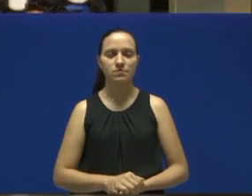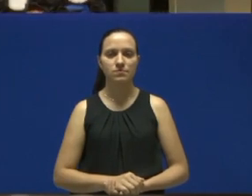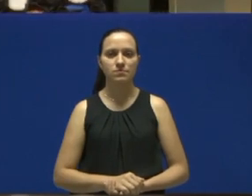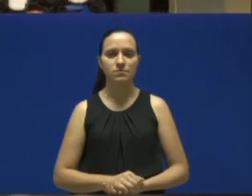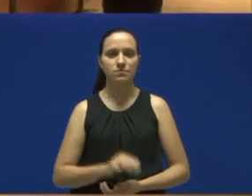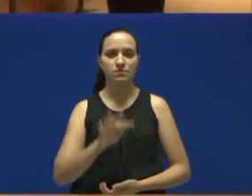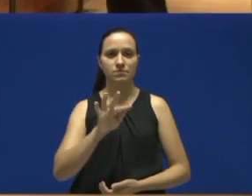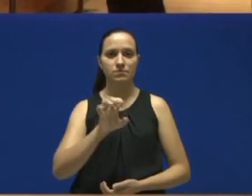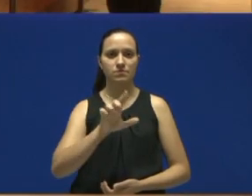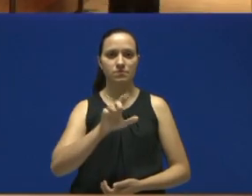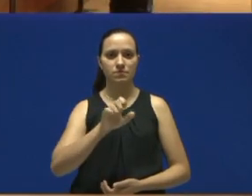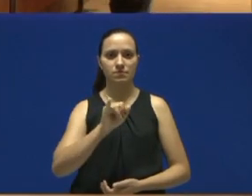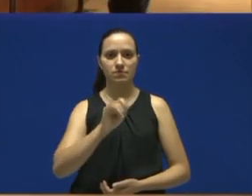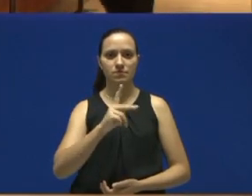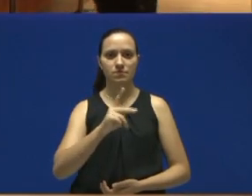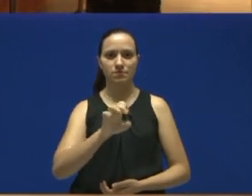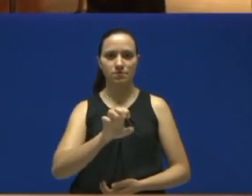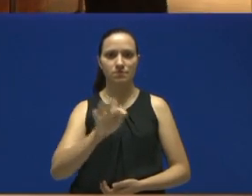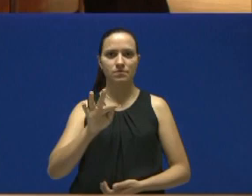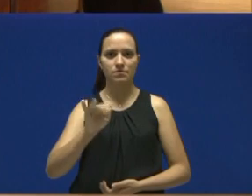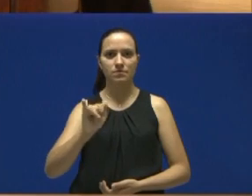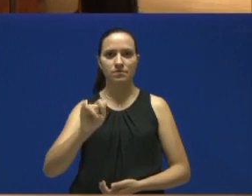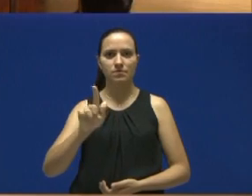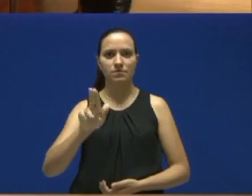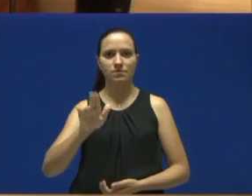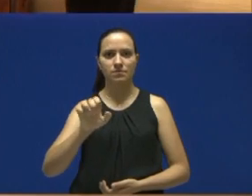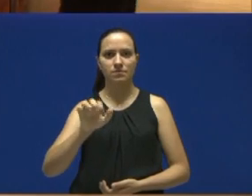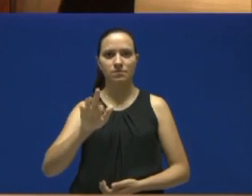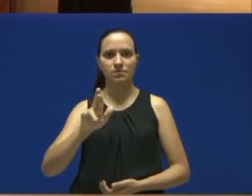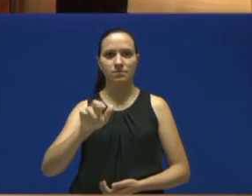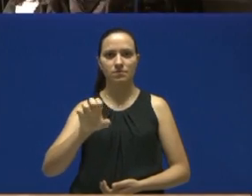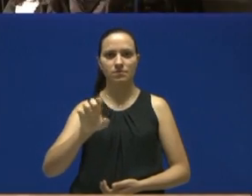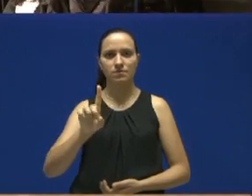felipe segredo de moraes queiró